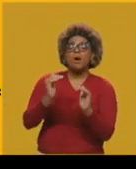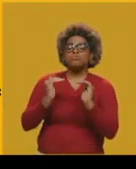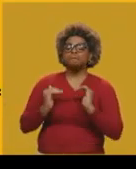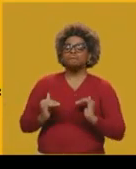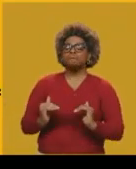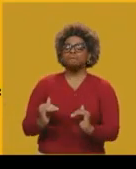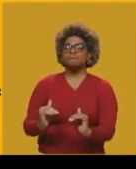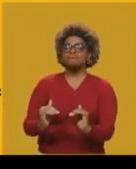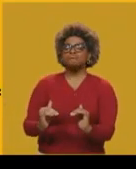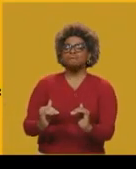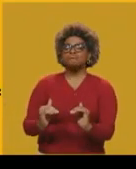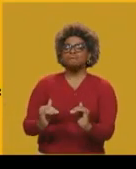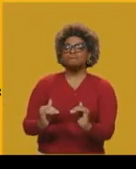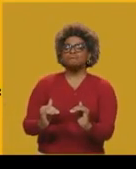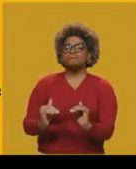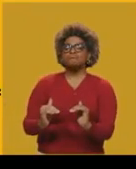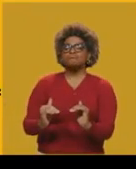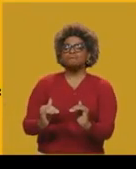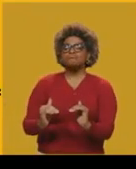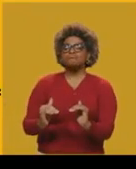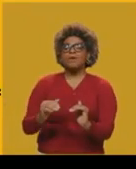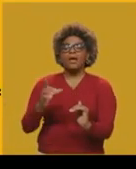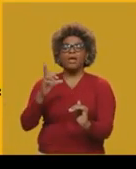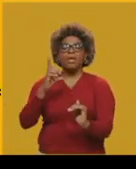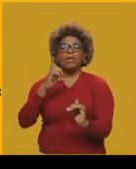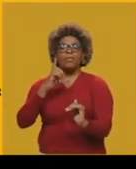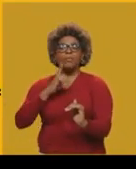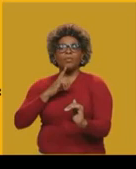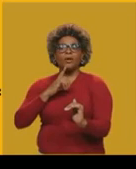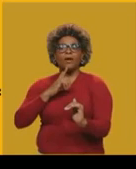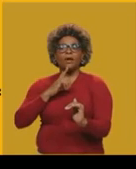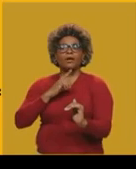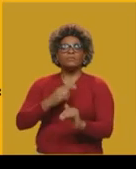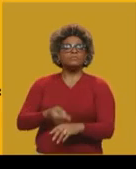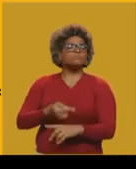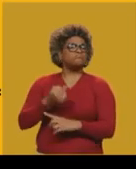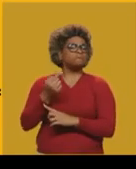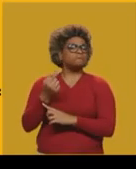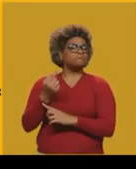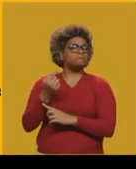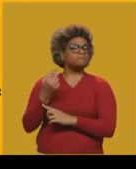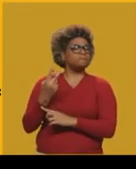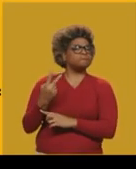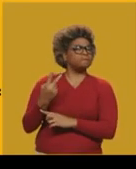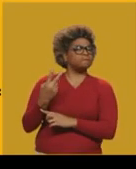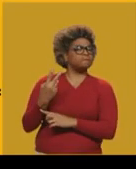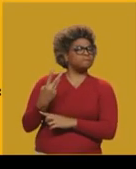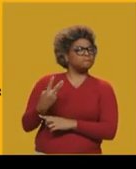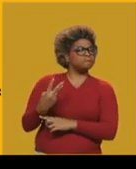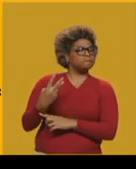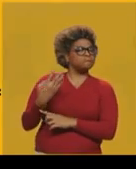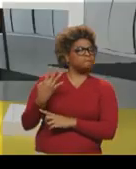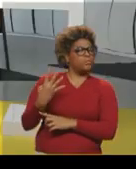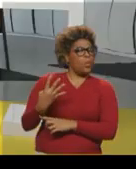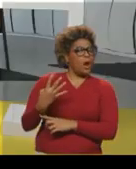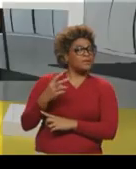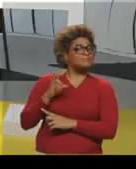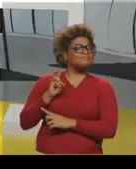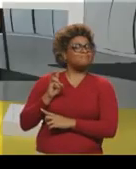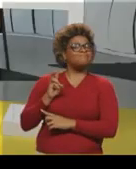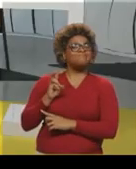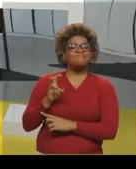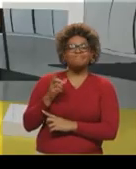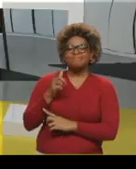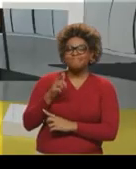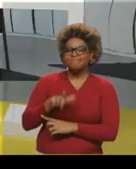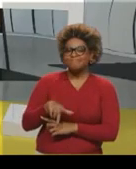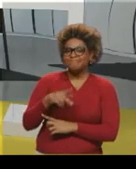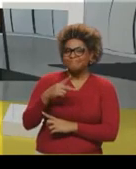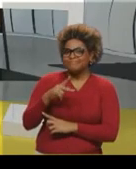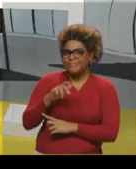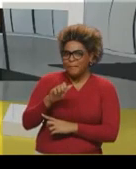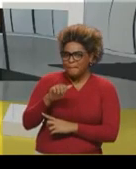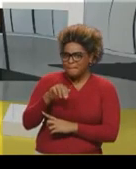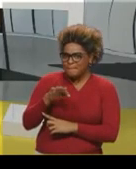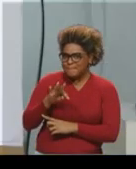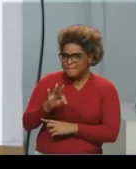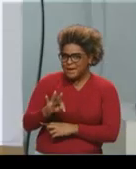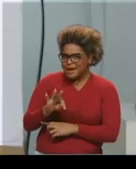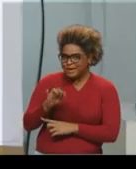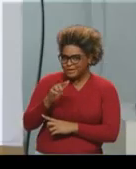linear, então ali nós temos 1, 2, 3, 4, 5 carbonos novamente. Então pente